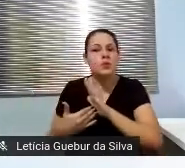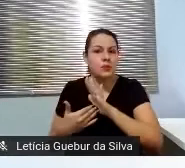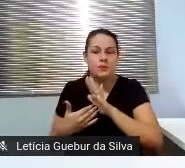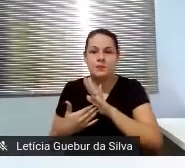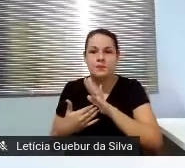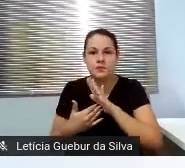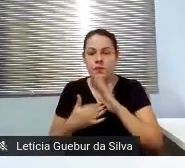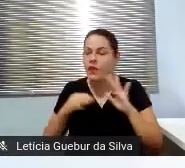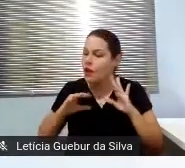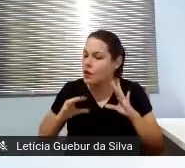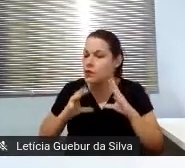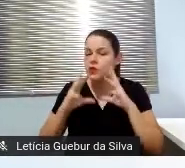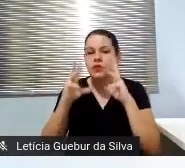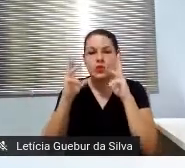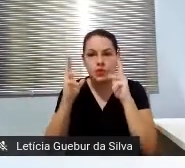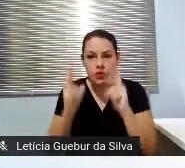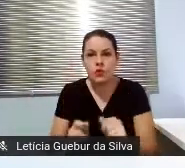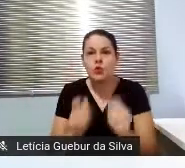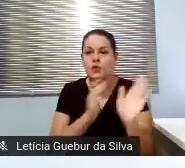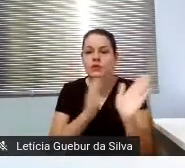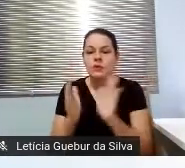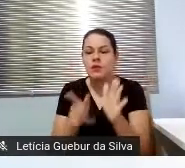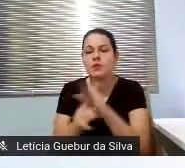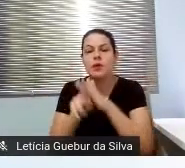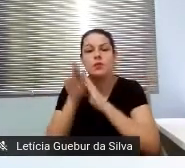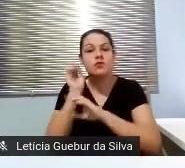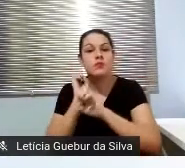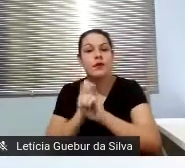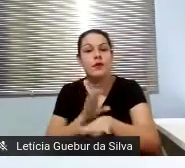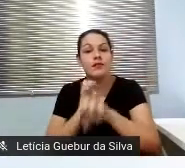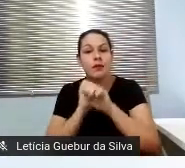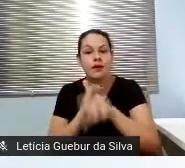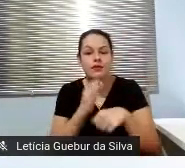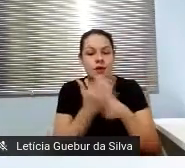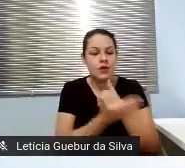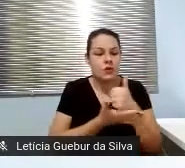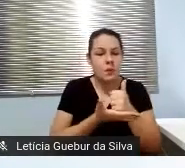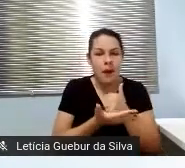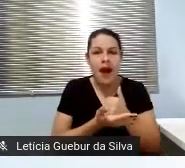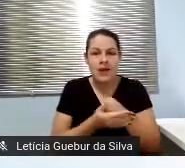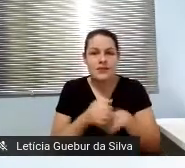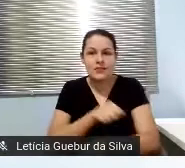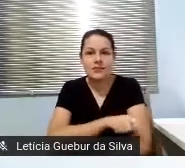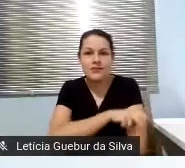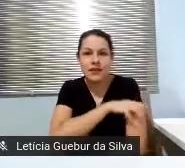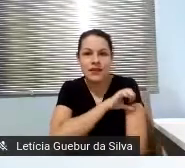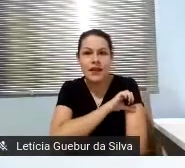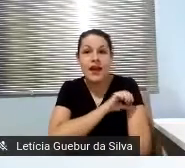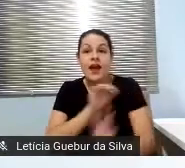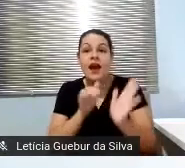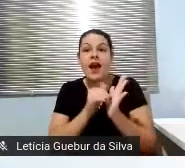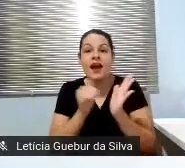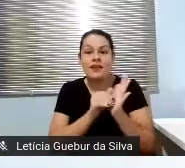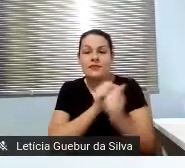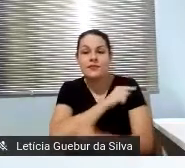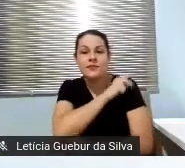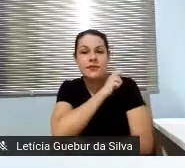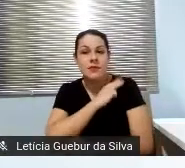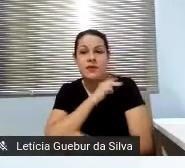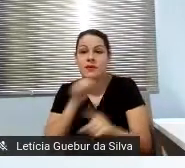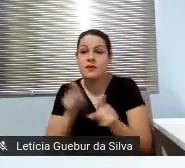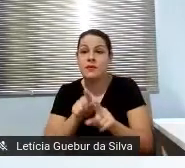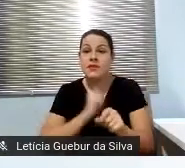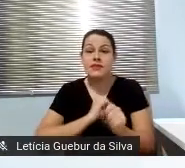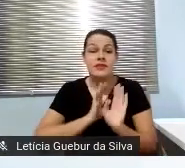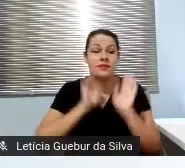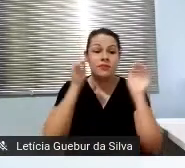toda essa parte da educação do básico à universidade, ela vai estar prejudicada quando você tem essa